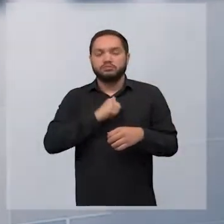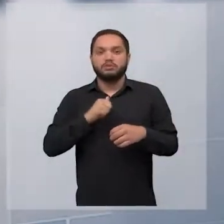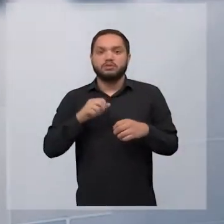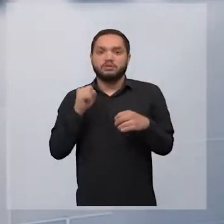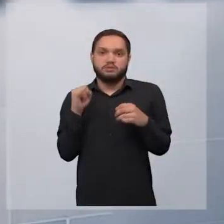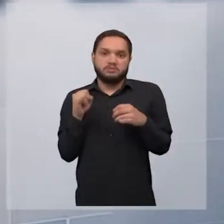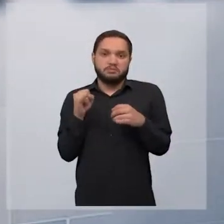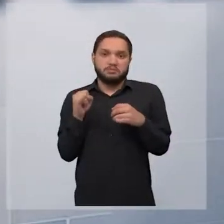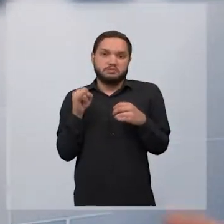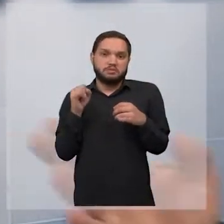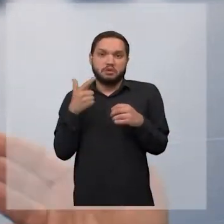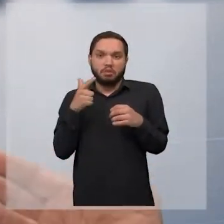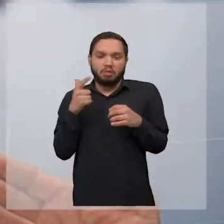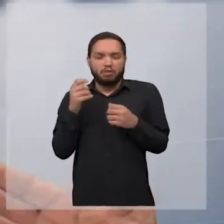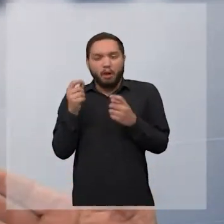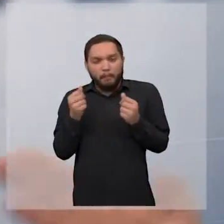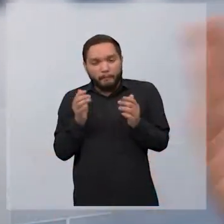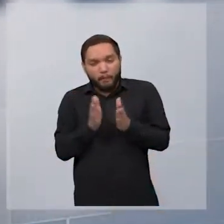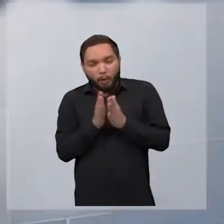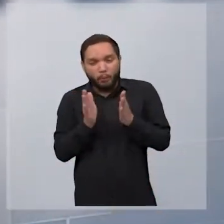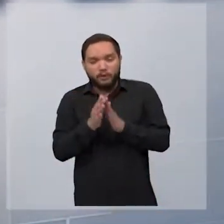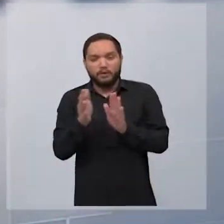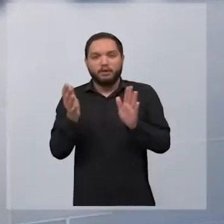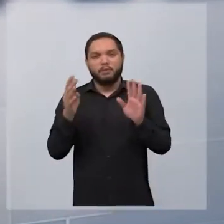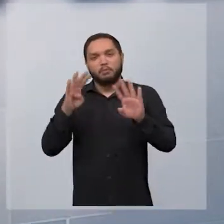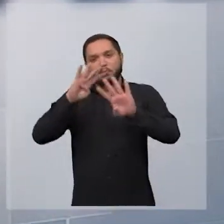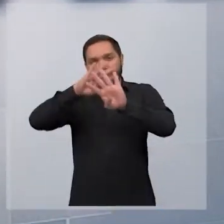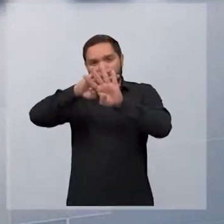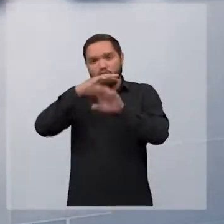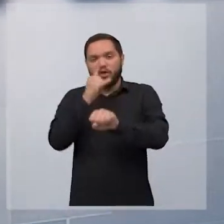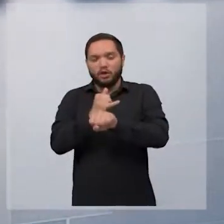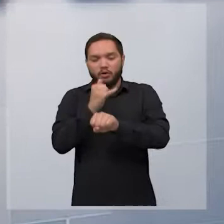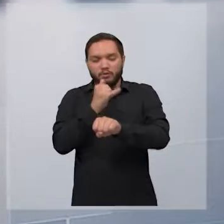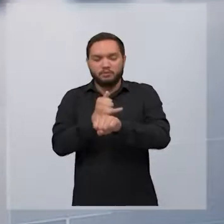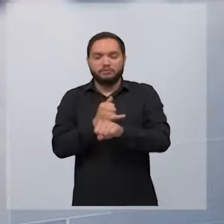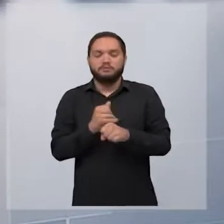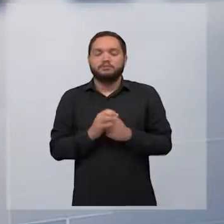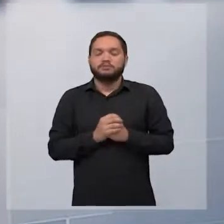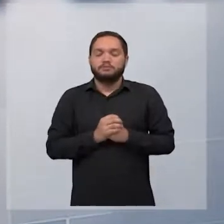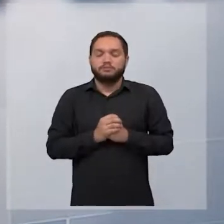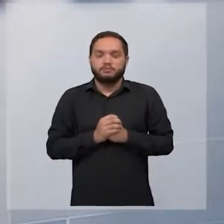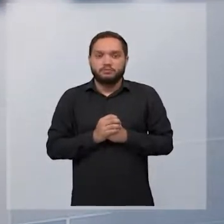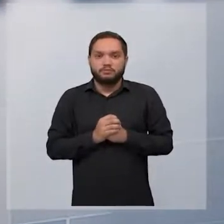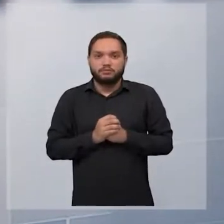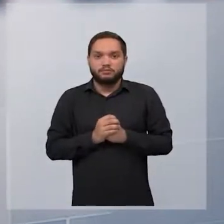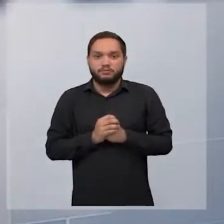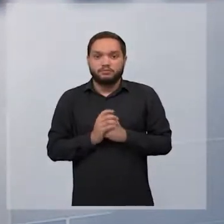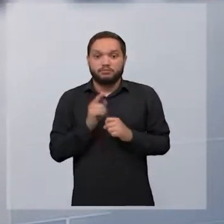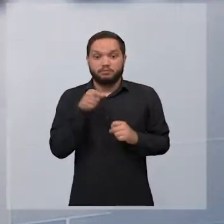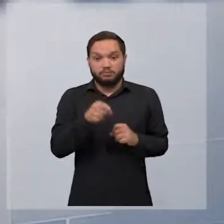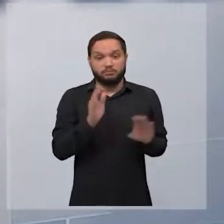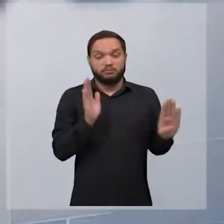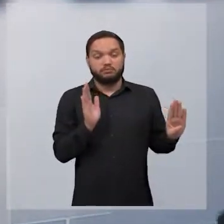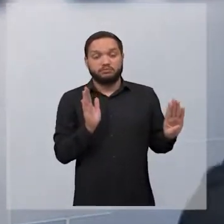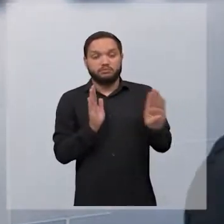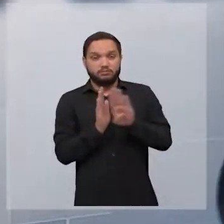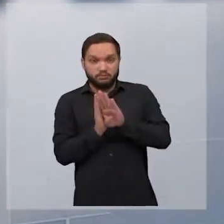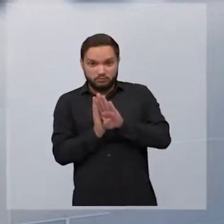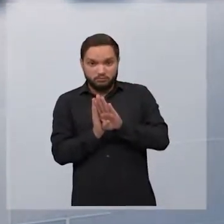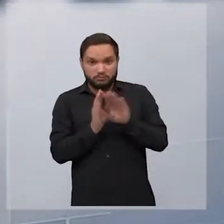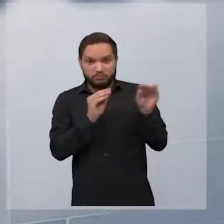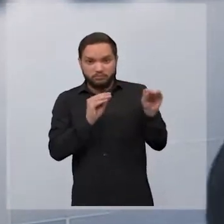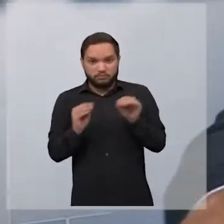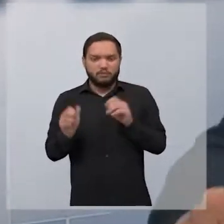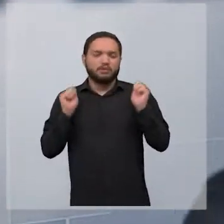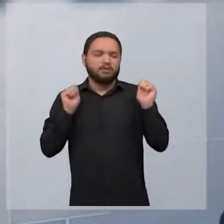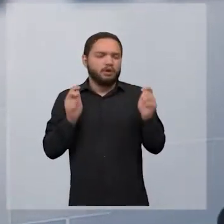grade. Não é verdade? Agora, como ele chegou, aí ele já gastou muito,